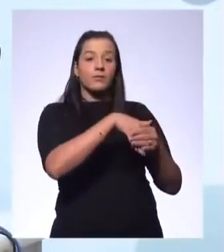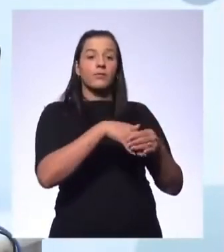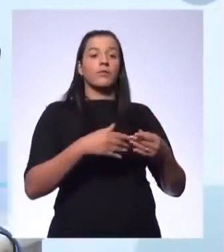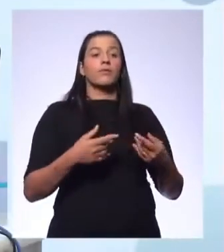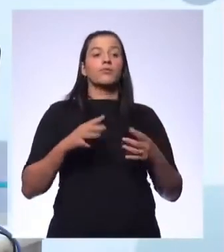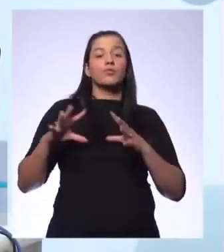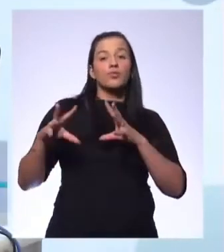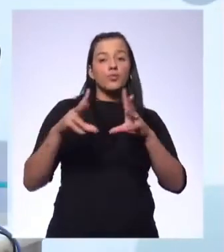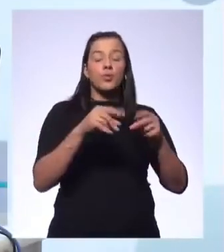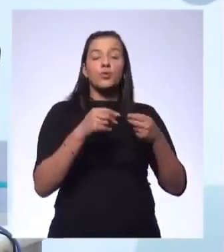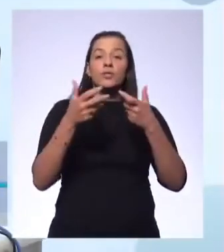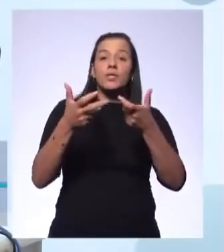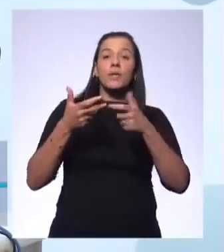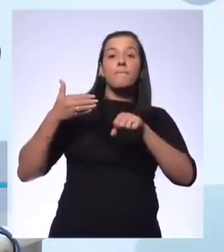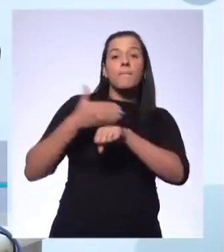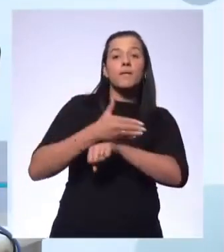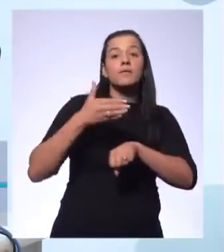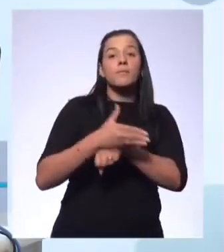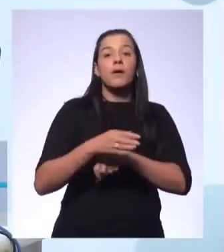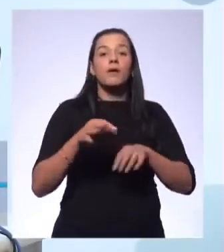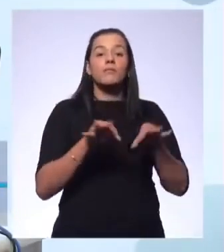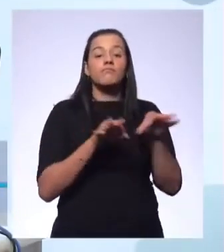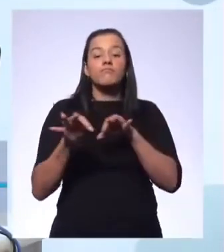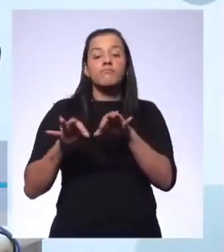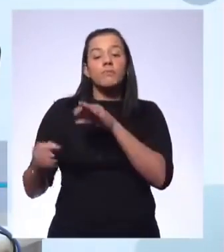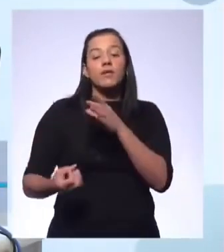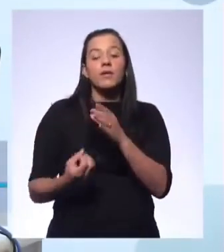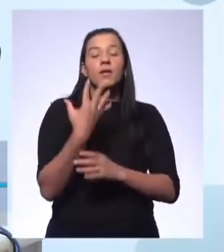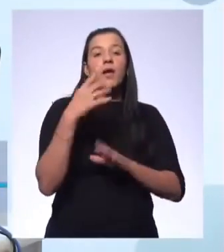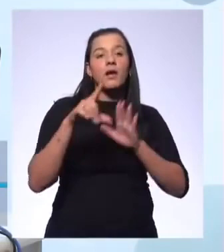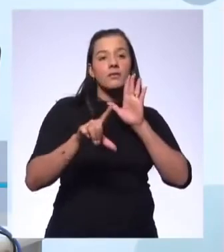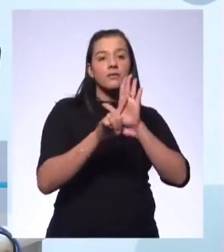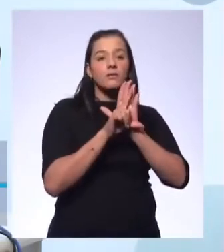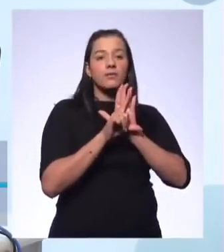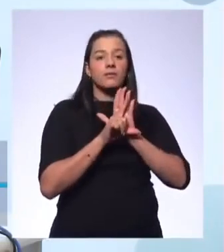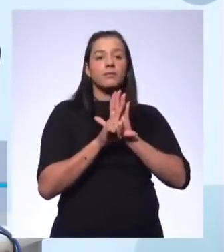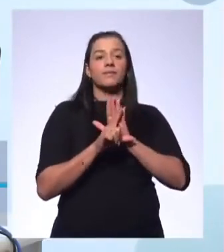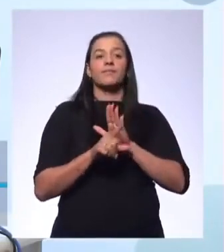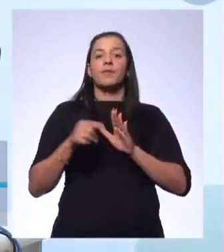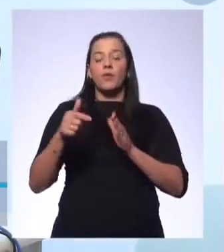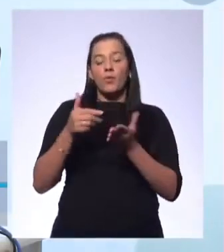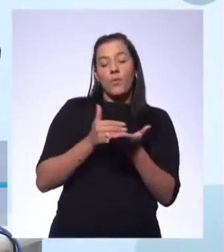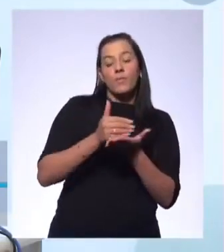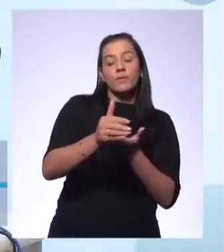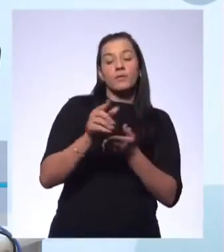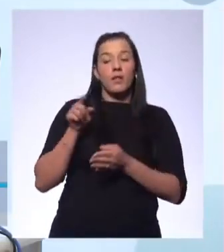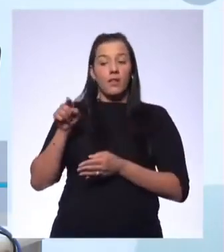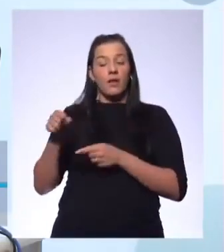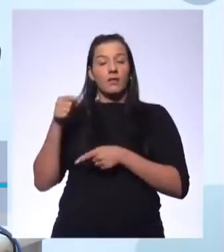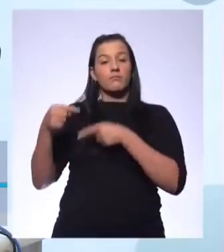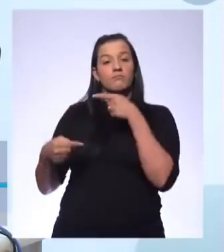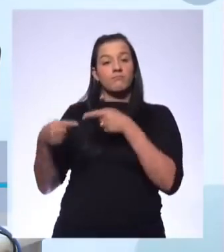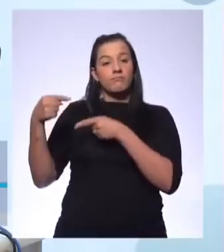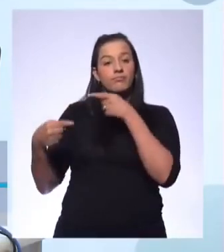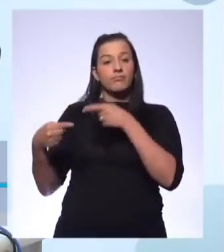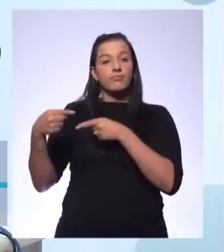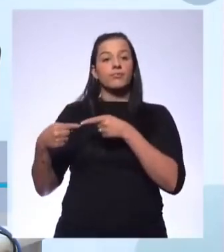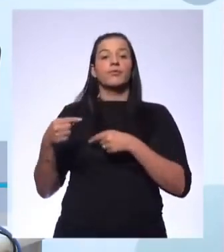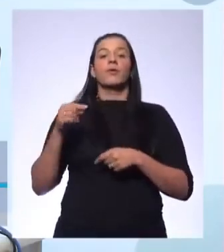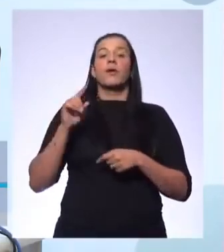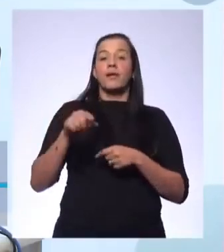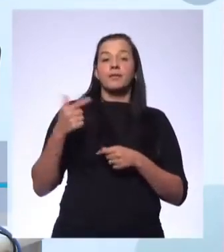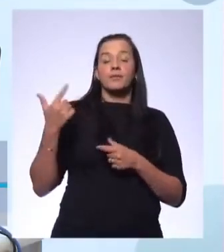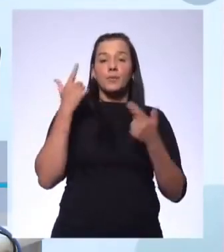da elaboração das leis, né? Então, era um movimento assim, vamos começar lá da política. Se os trabalhadores têm representação política, eles